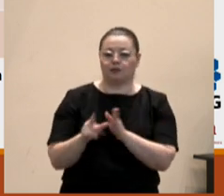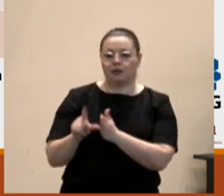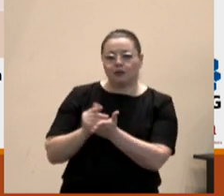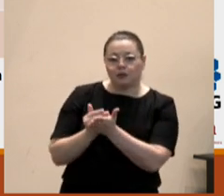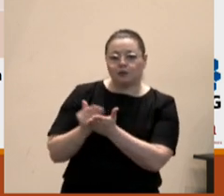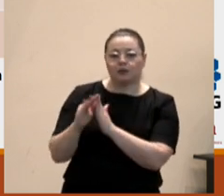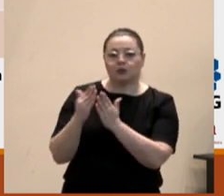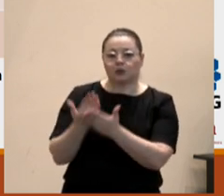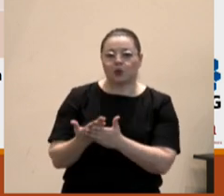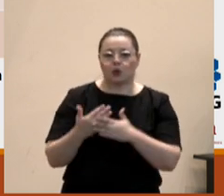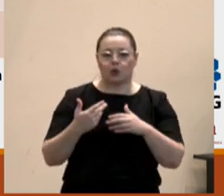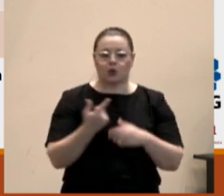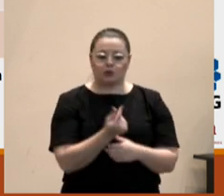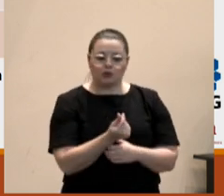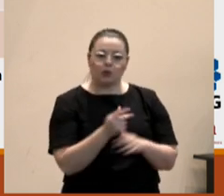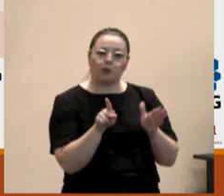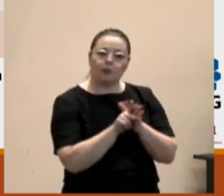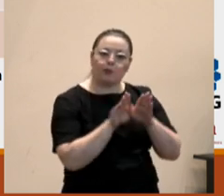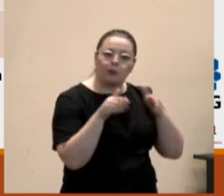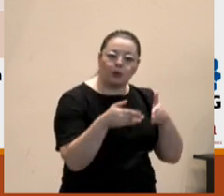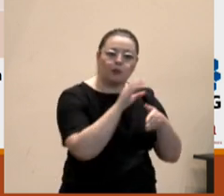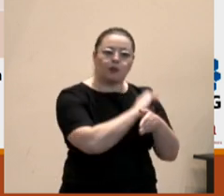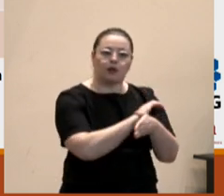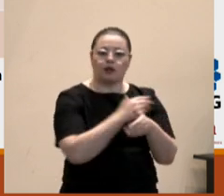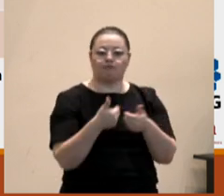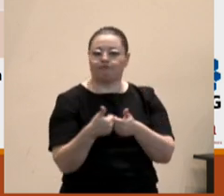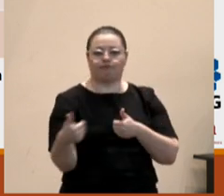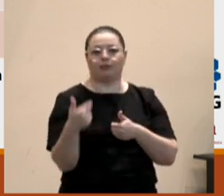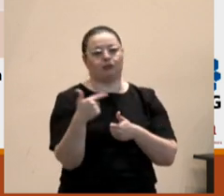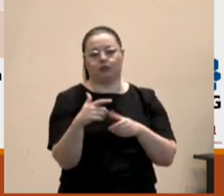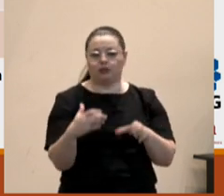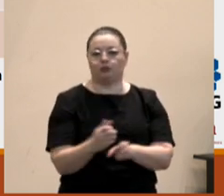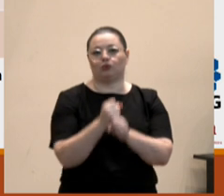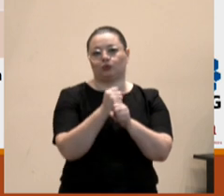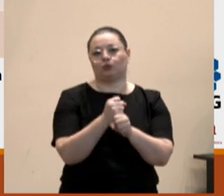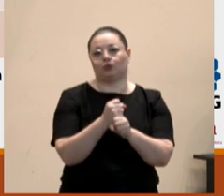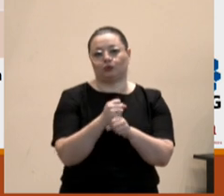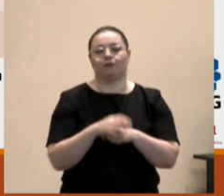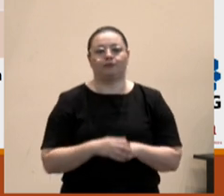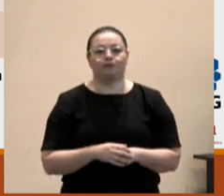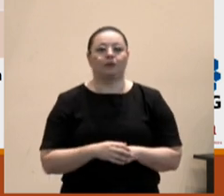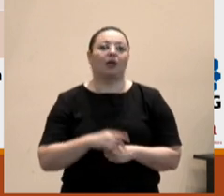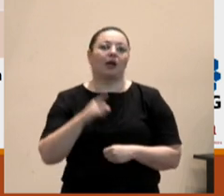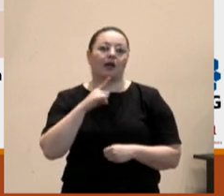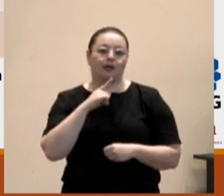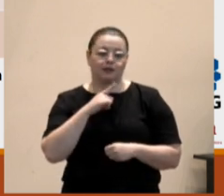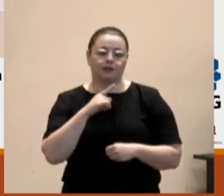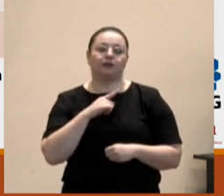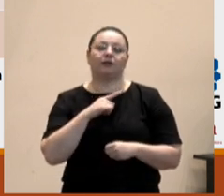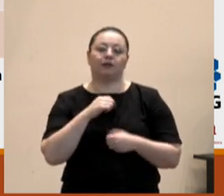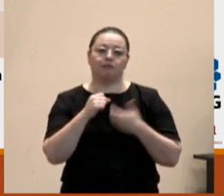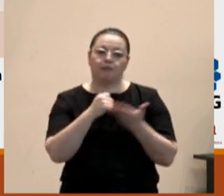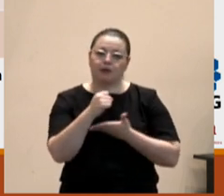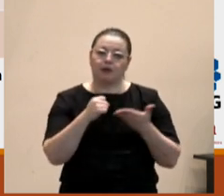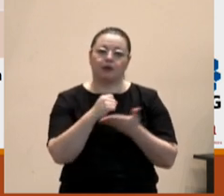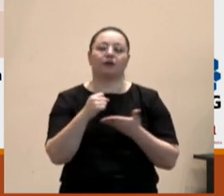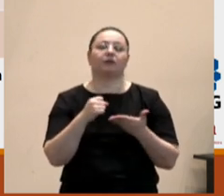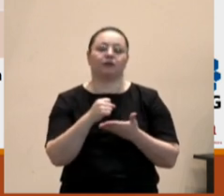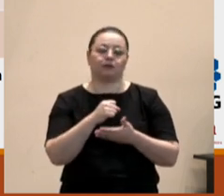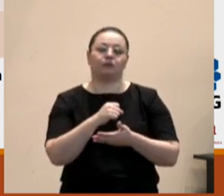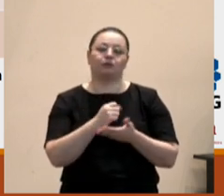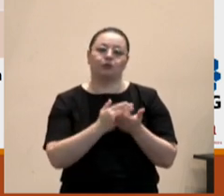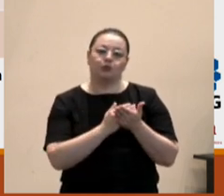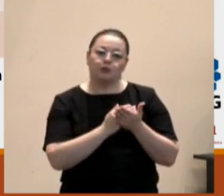de valor da creche, valor da pré-escola. É, ensino fundamental, anos iniciais, ensino fundamental, anos